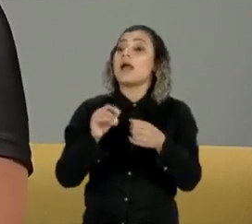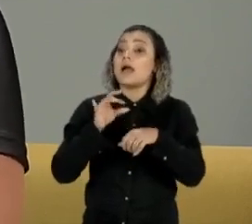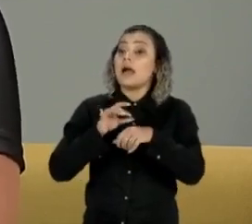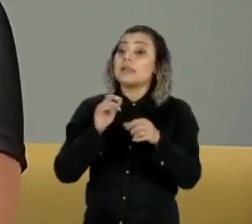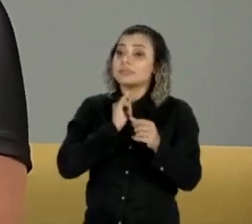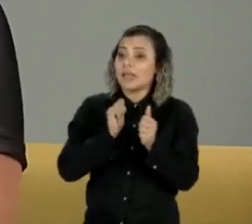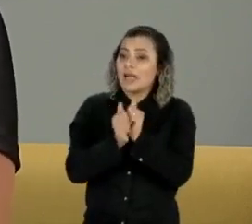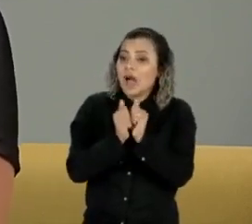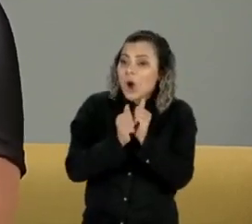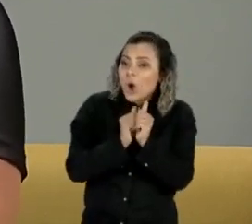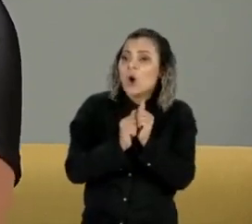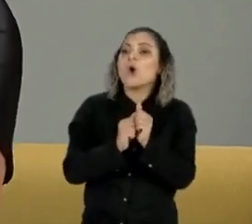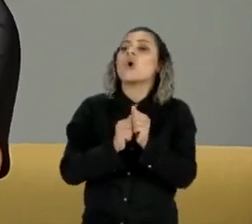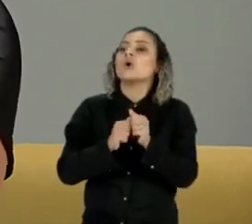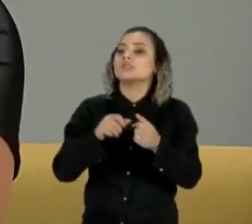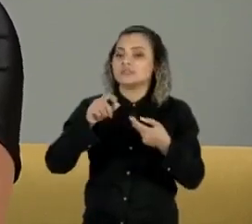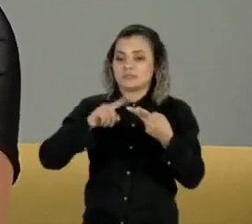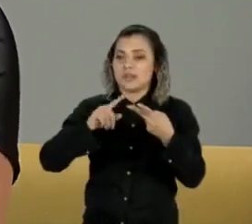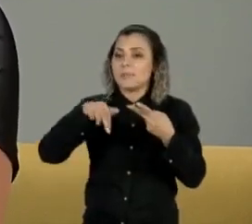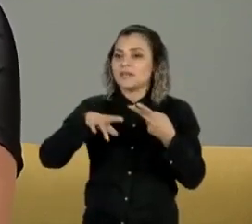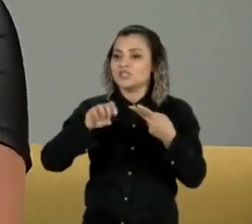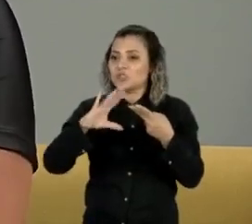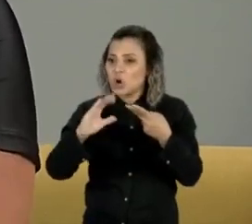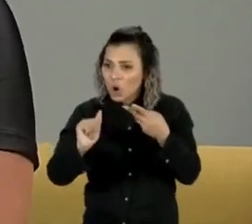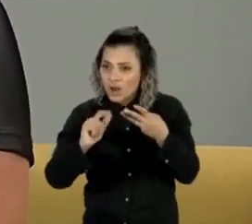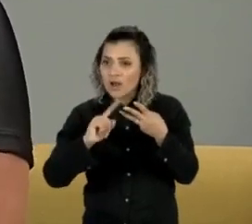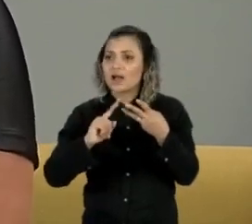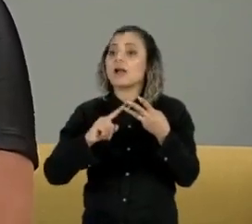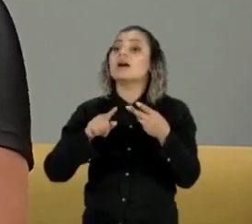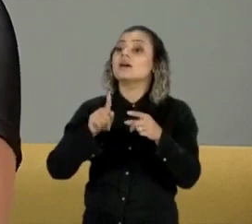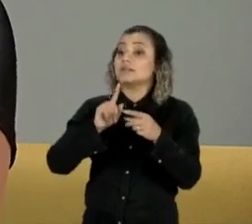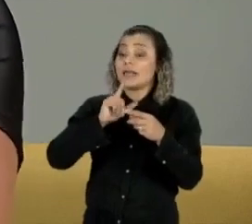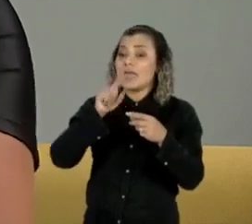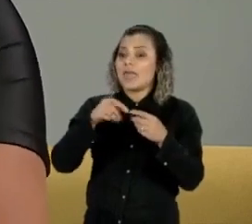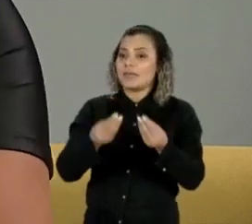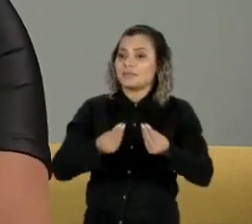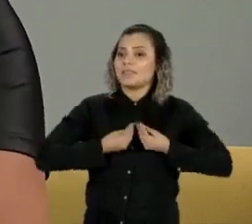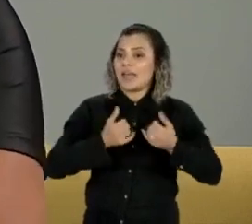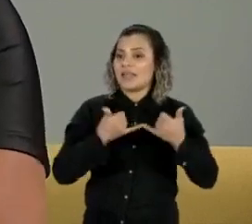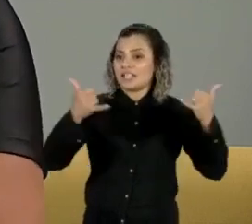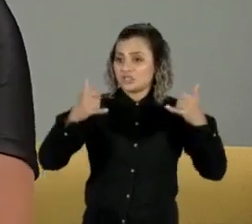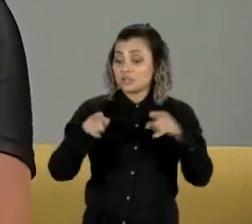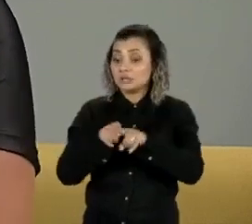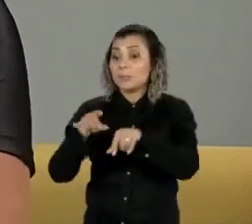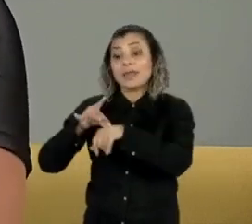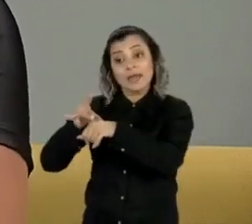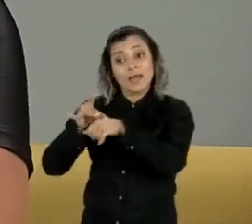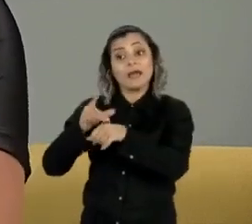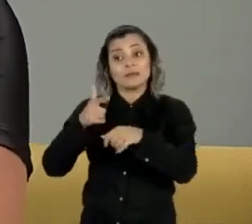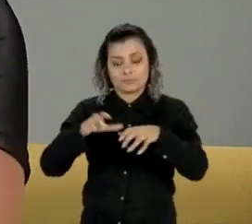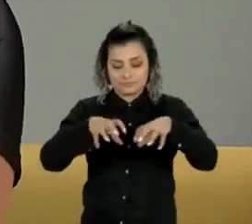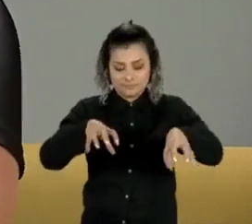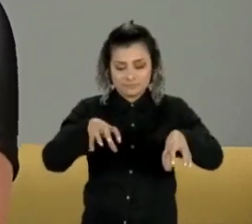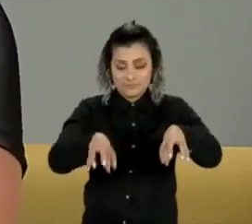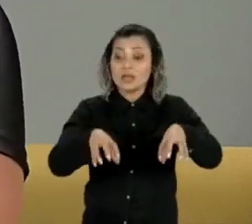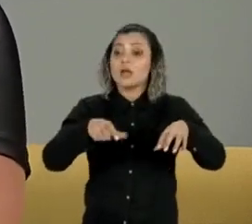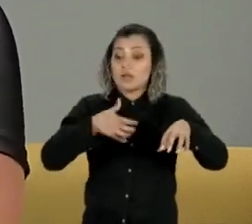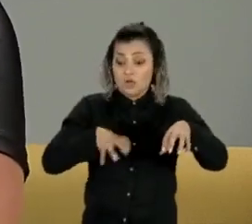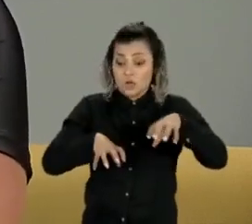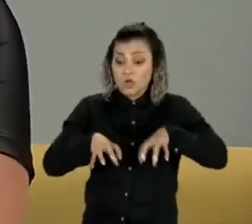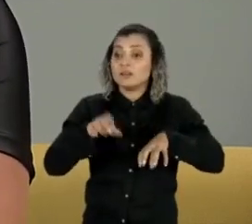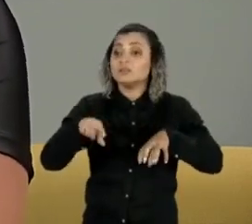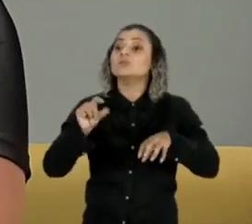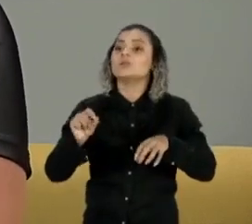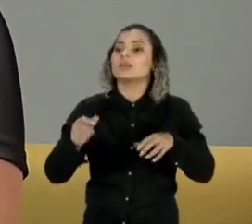batata doce, mandioquinha é uma parte dela. Proteína também, na outra parte. E o restante a gente colocar